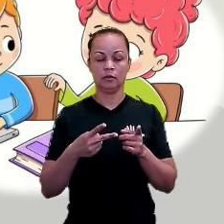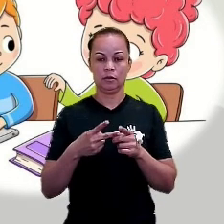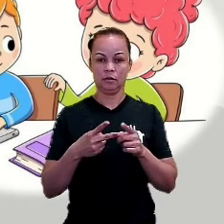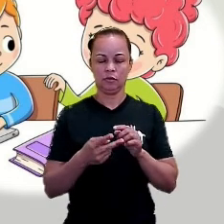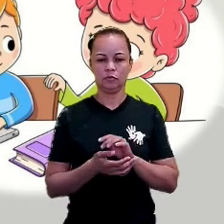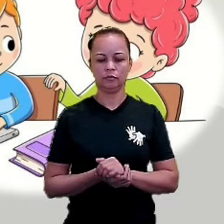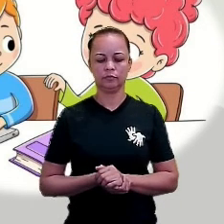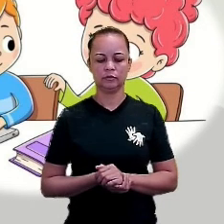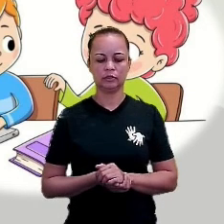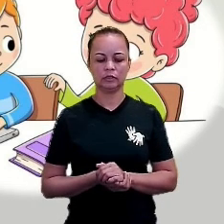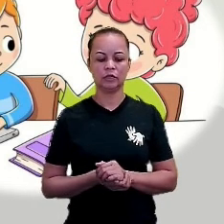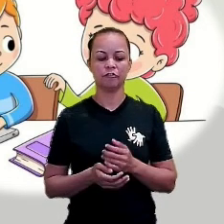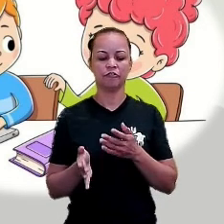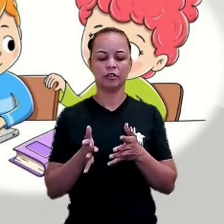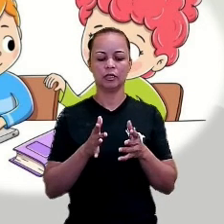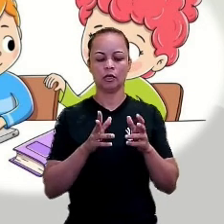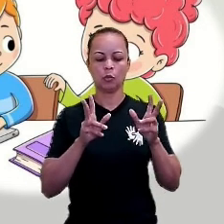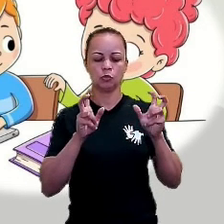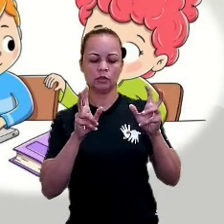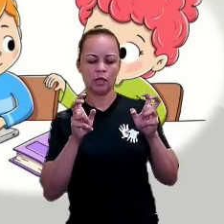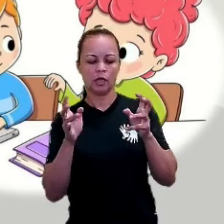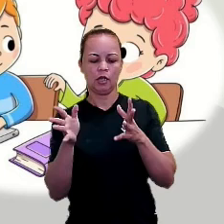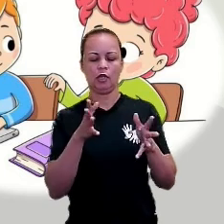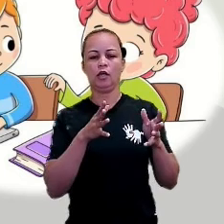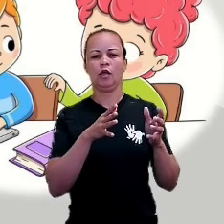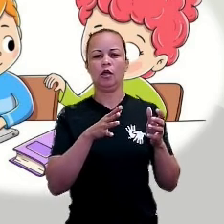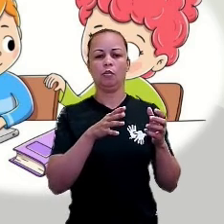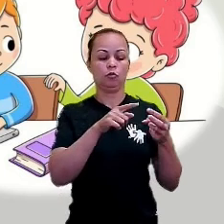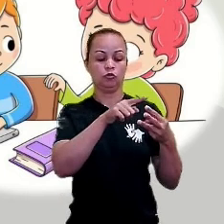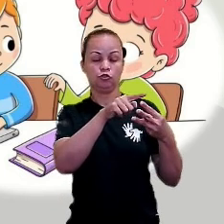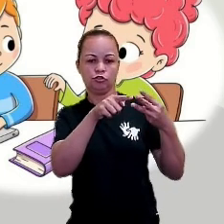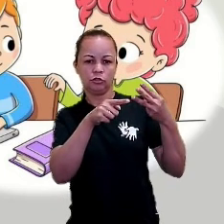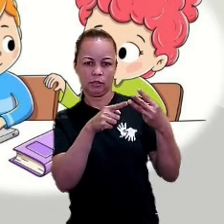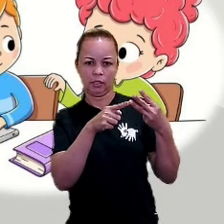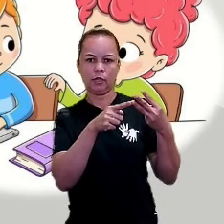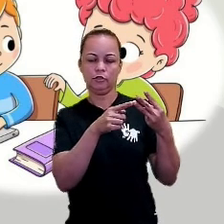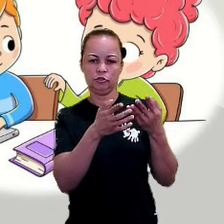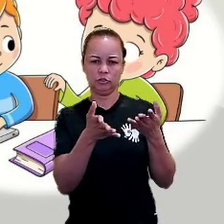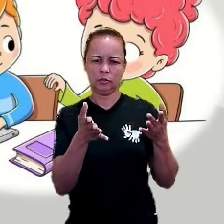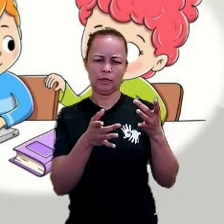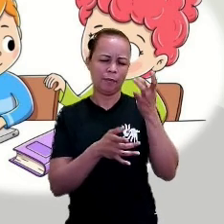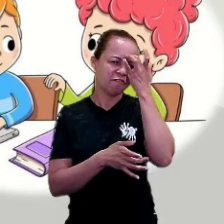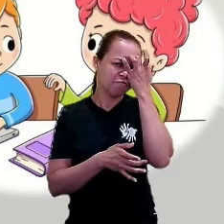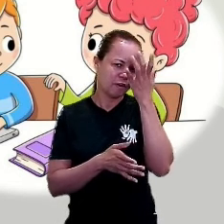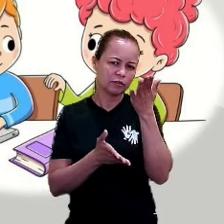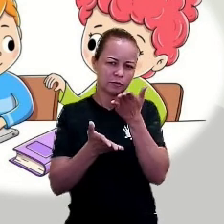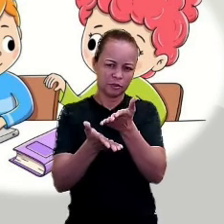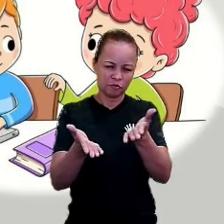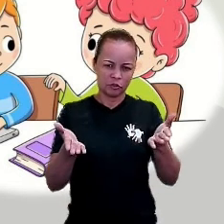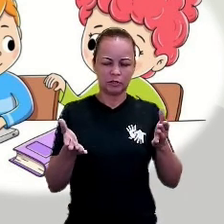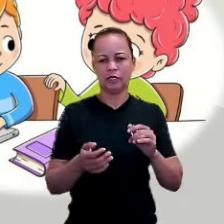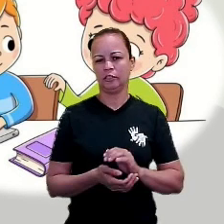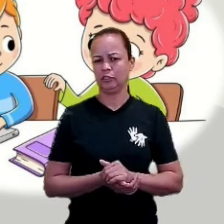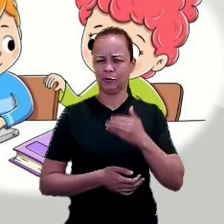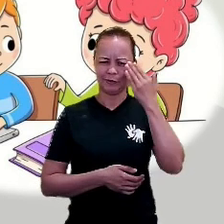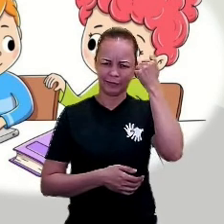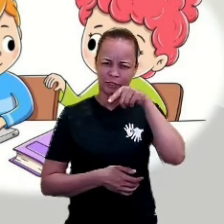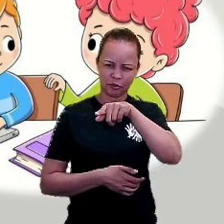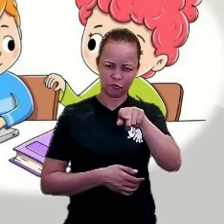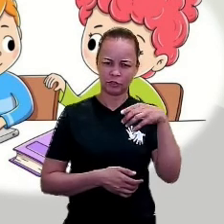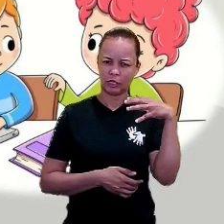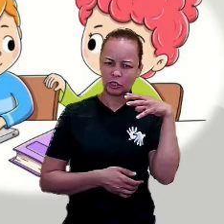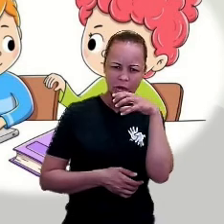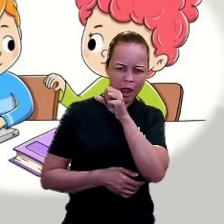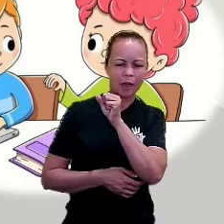defina os termos migração, emigração e imigração. Isso daí está muito fácil para vocês, garanto que vocês vão fazer